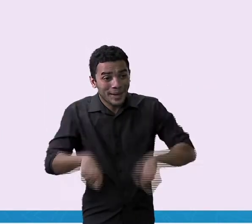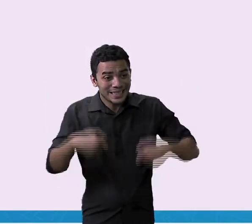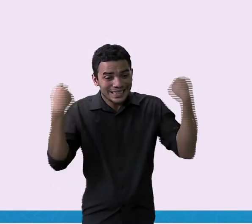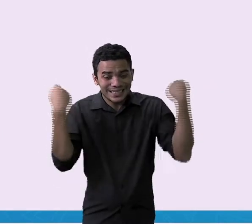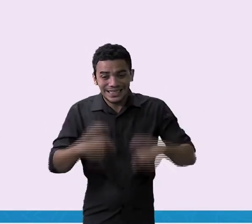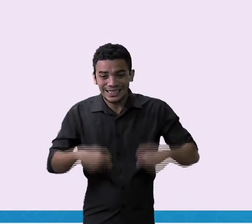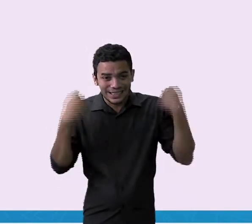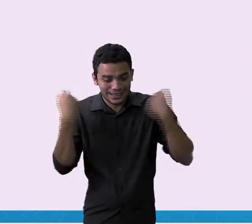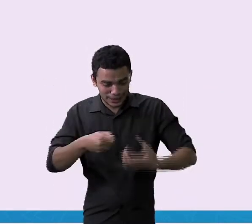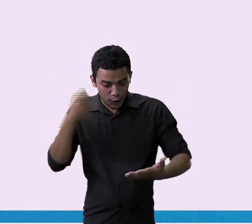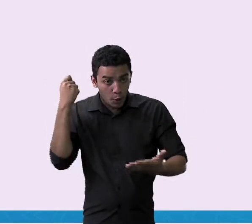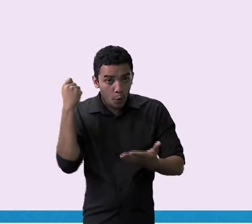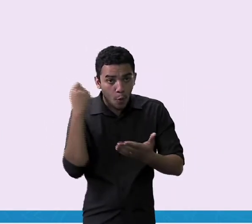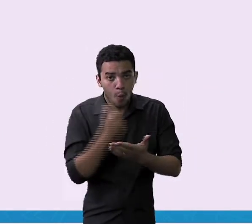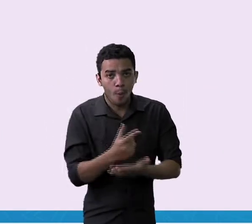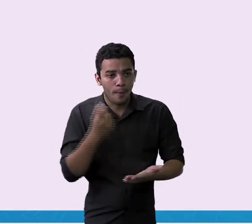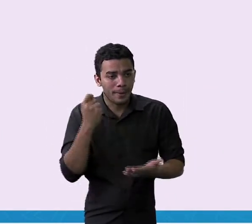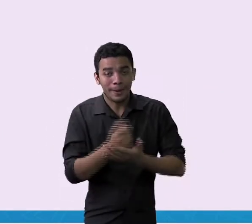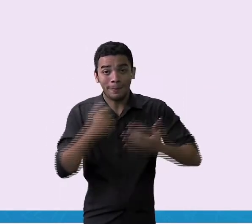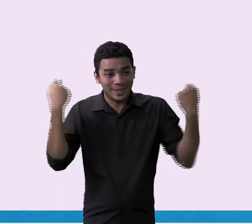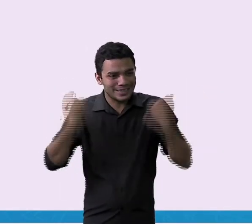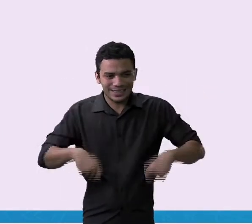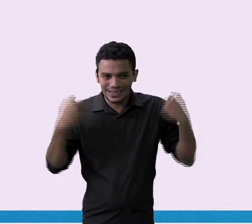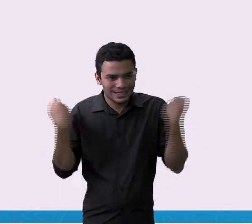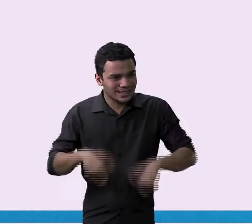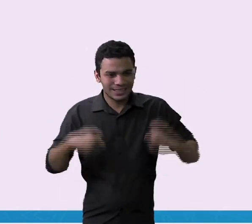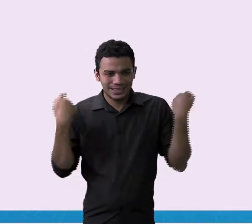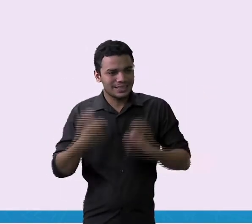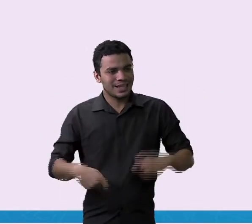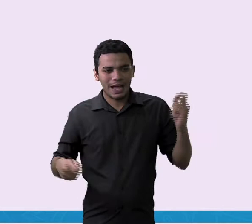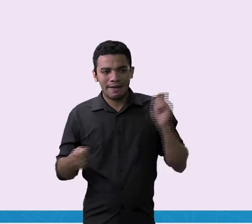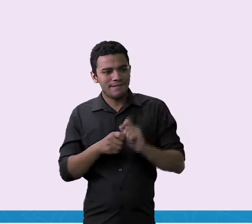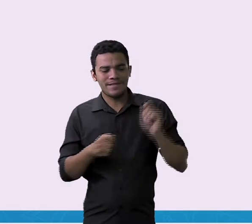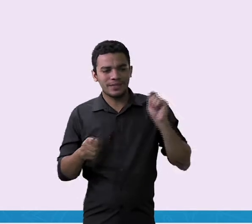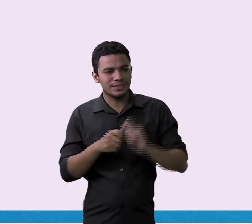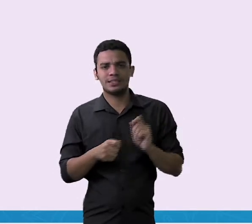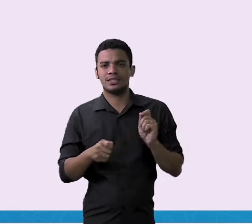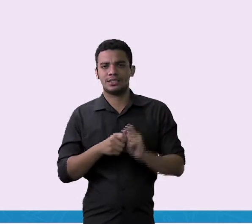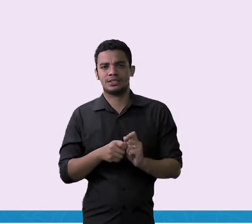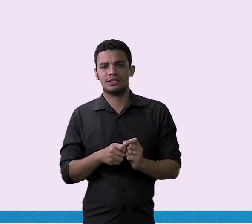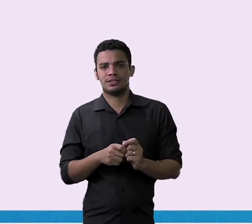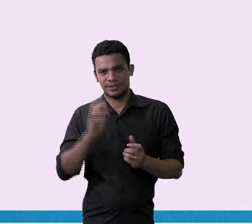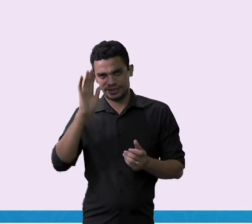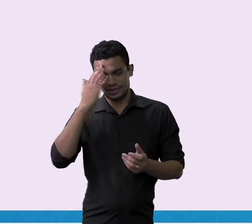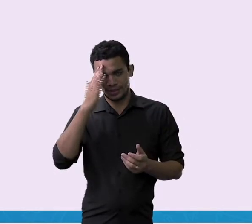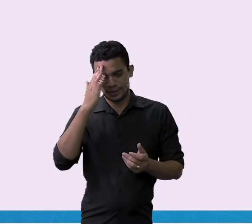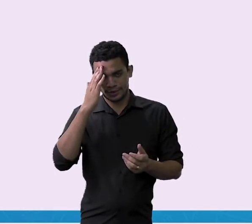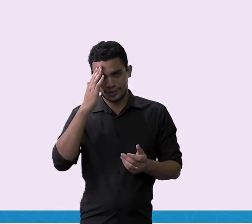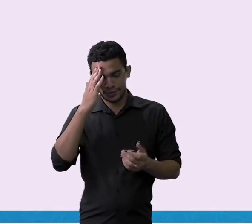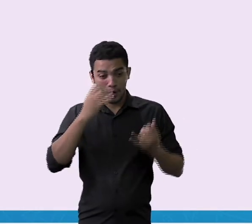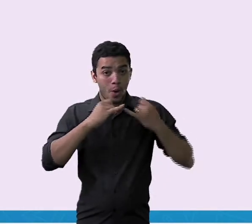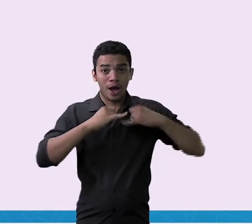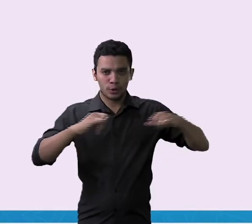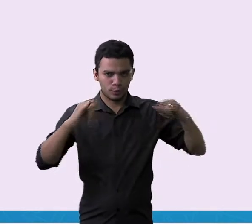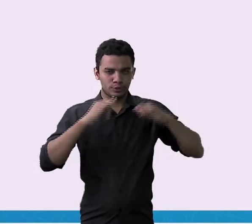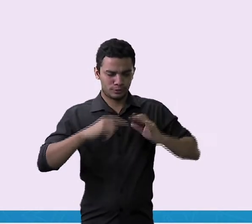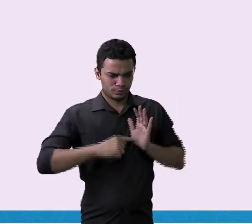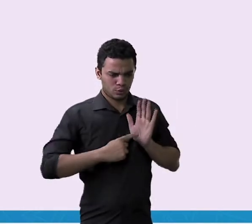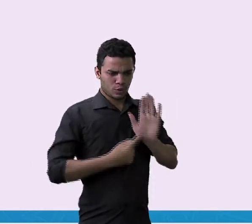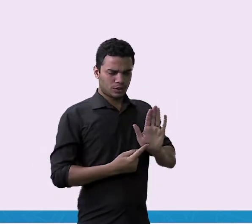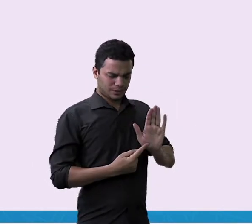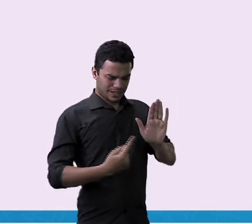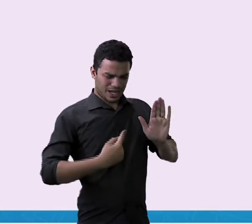que ele está fazendo a propaganda ou também a ter uma atitude que o próprio